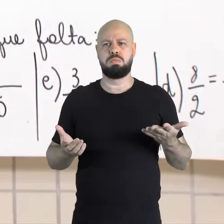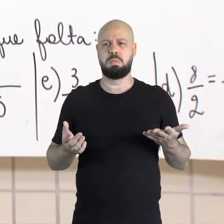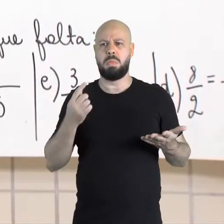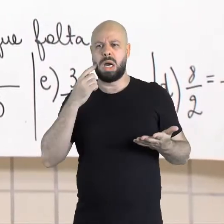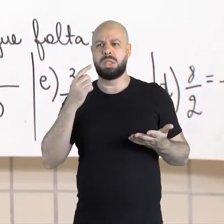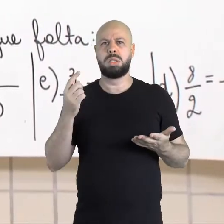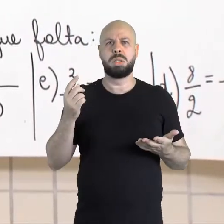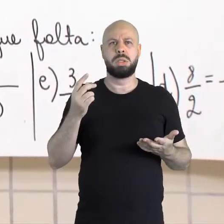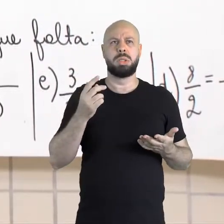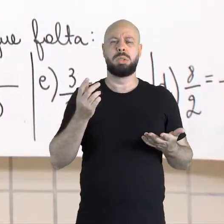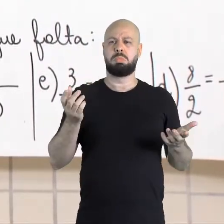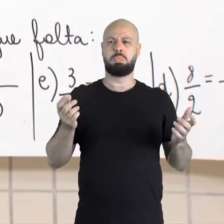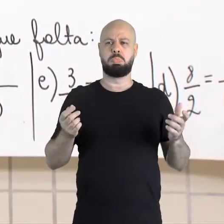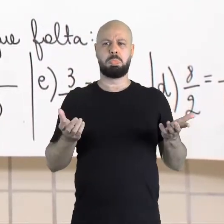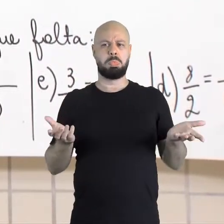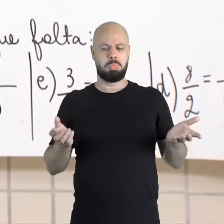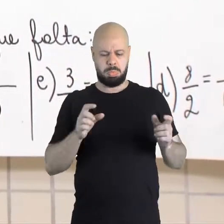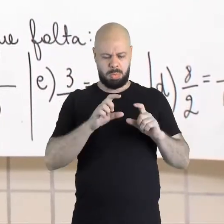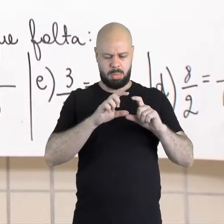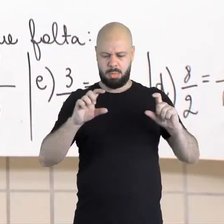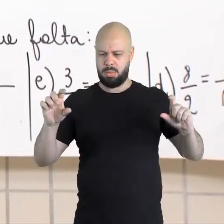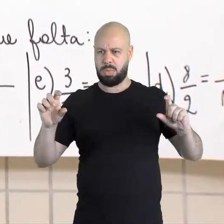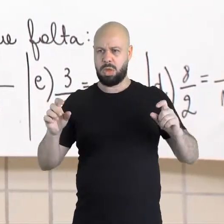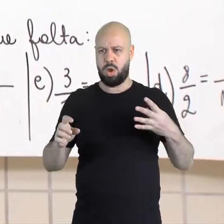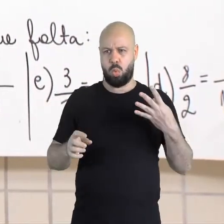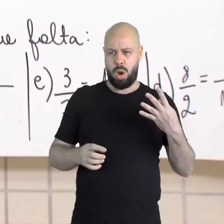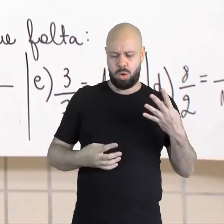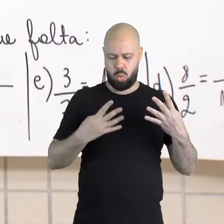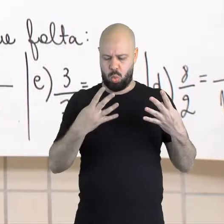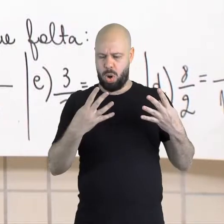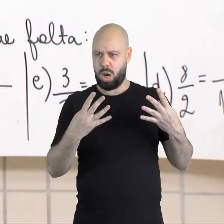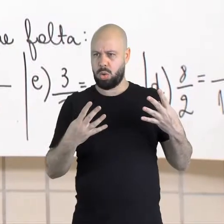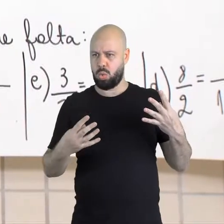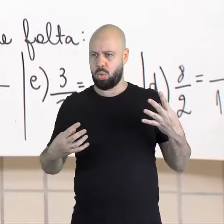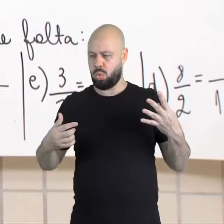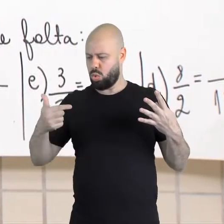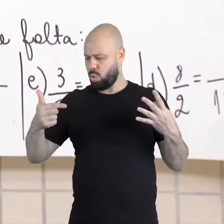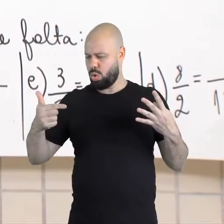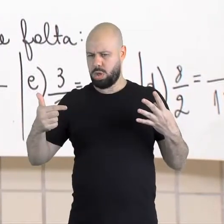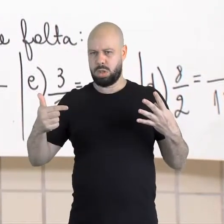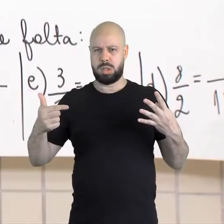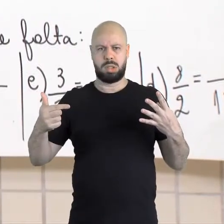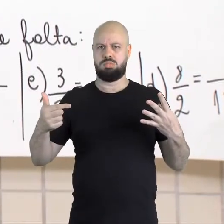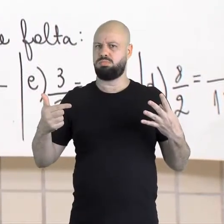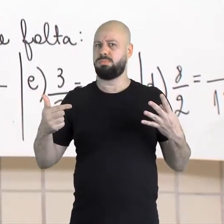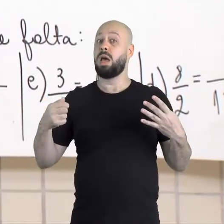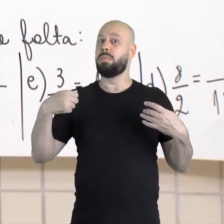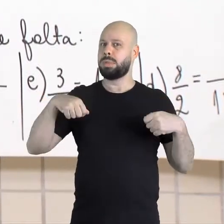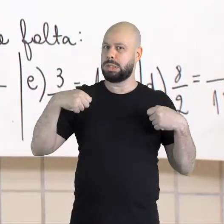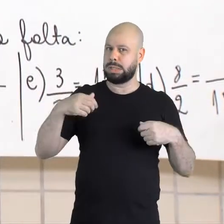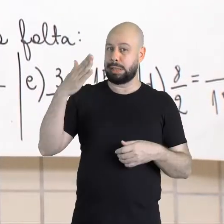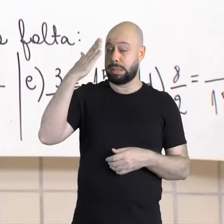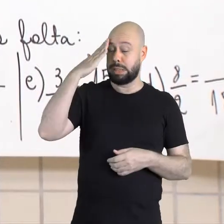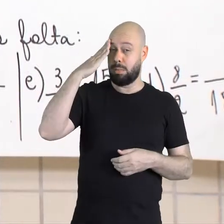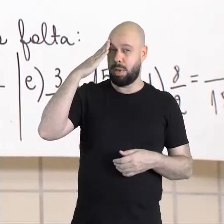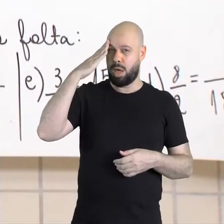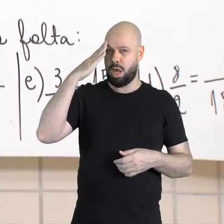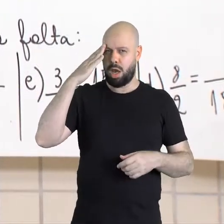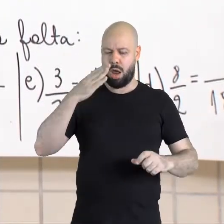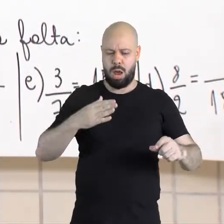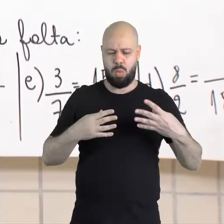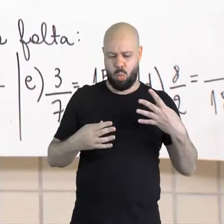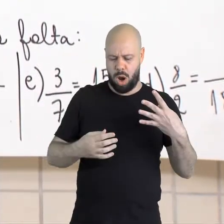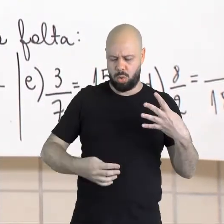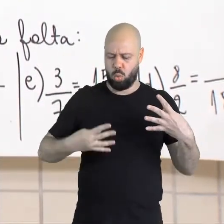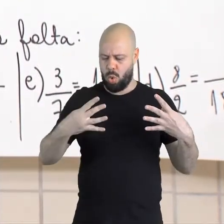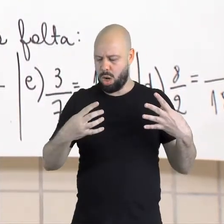mesmo denominador, então eu preciso de colocá-las todas com o mesmo denominador para saber a quantidade